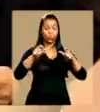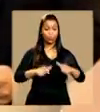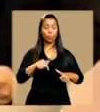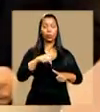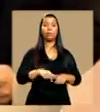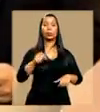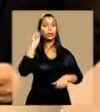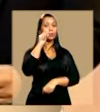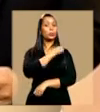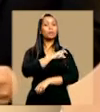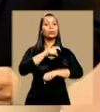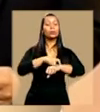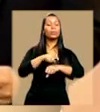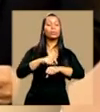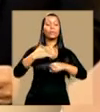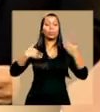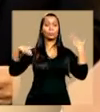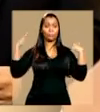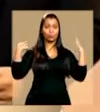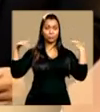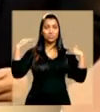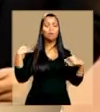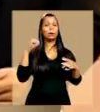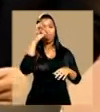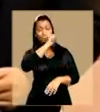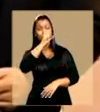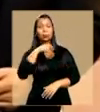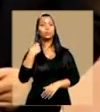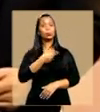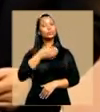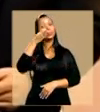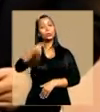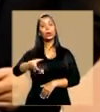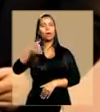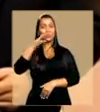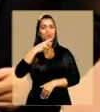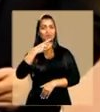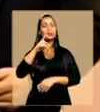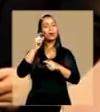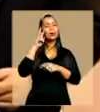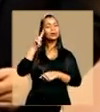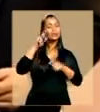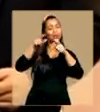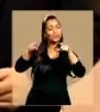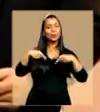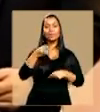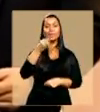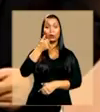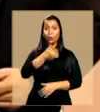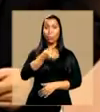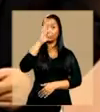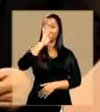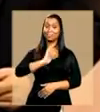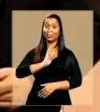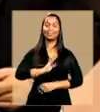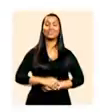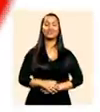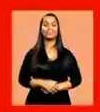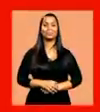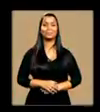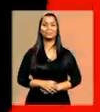em Rio Preto que a gente pode aprender no momento de lazer, não é isso? É isso mesmo, Matheus. E a gente foi lá conhecer. Olha só que espaço interessante, gente. E é de